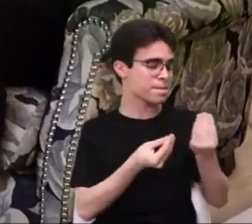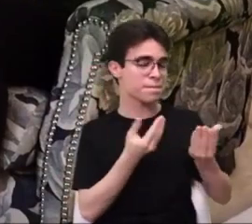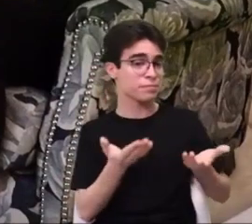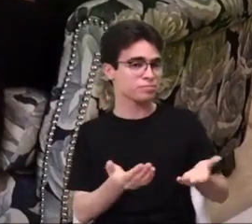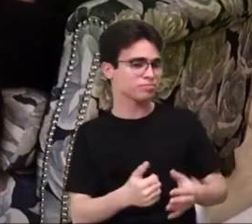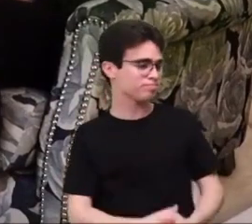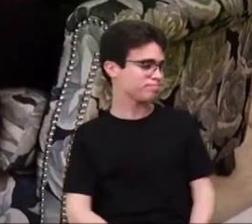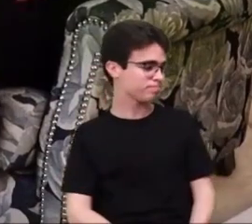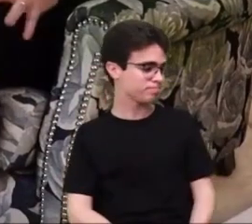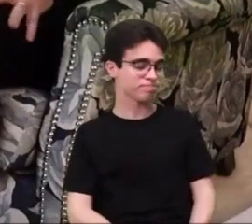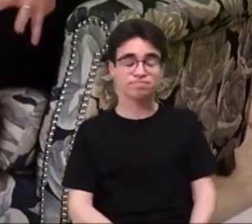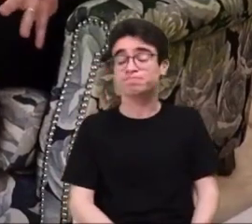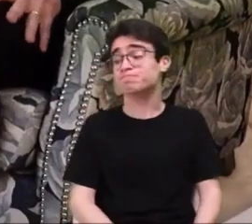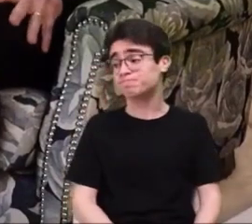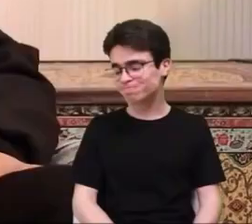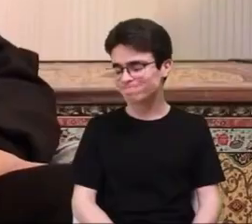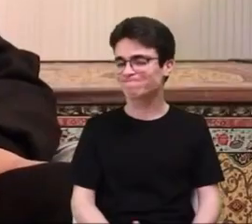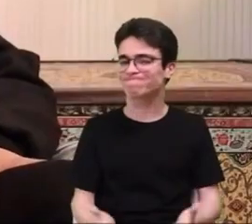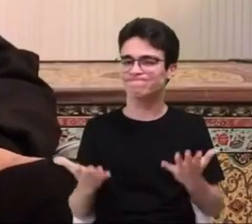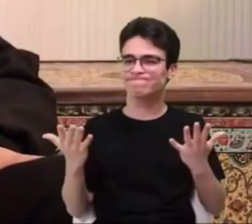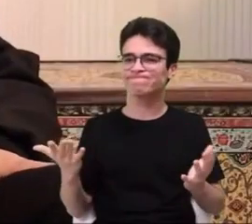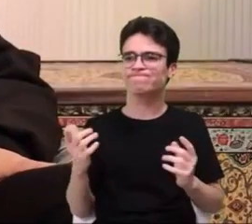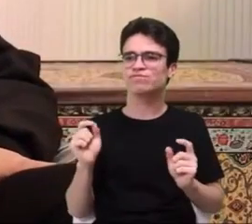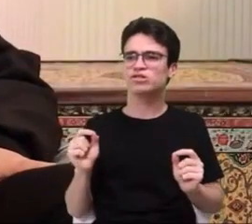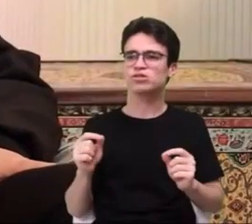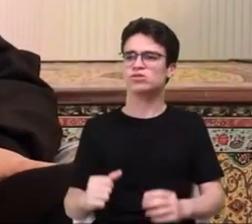hoje? Então, até mesmo